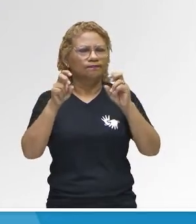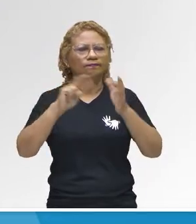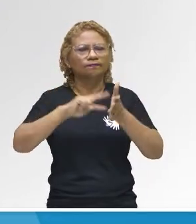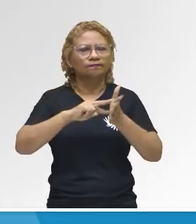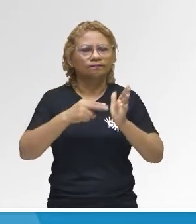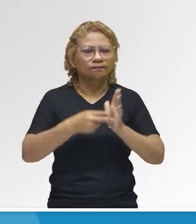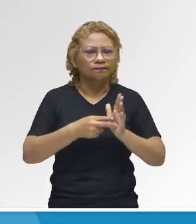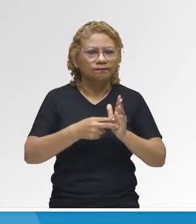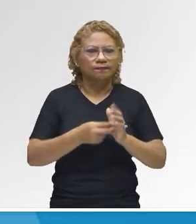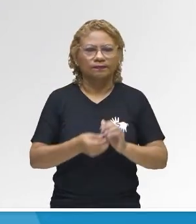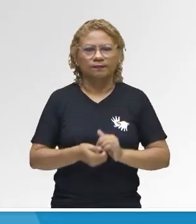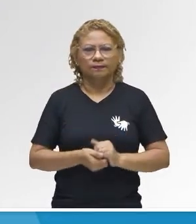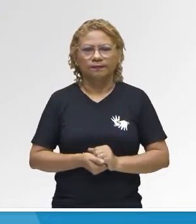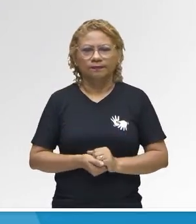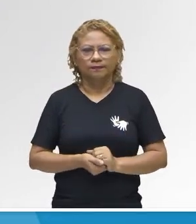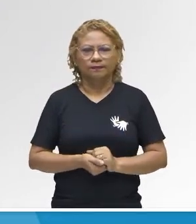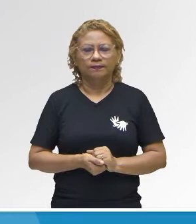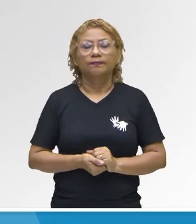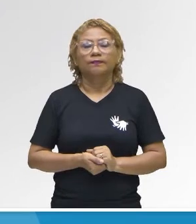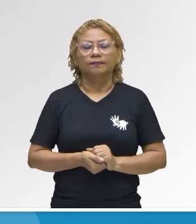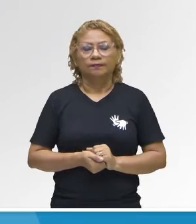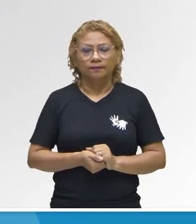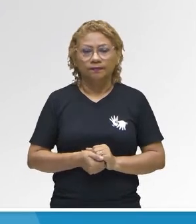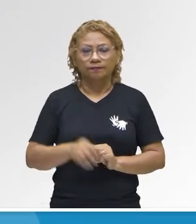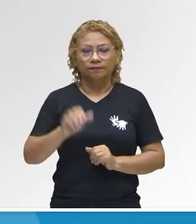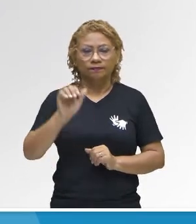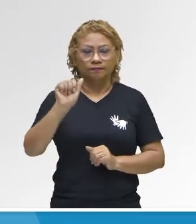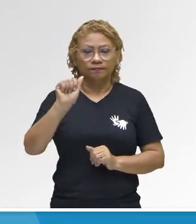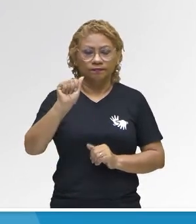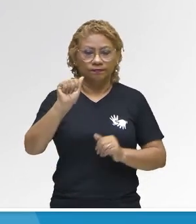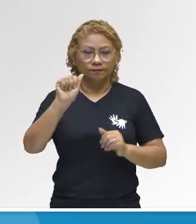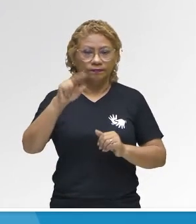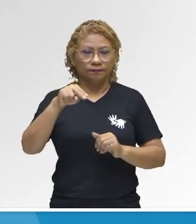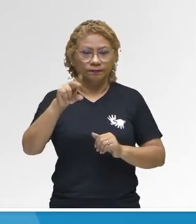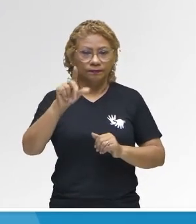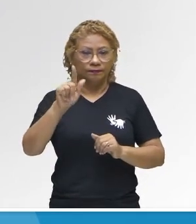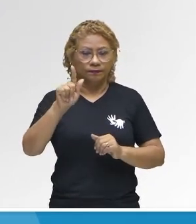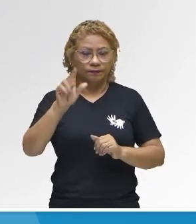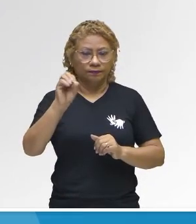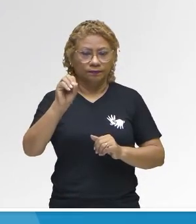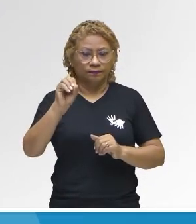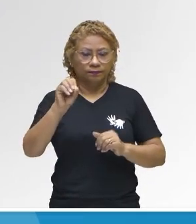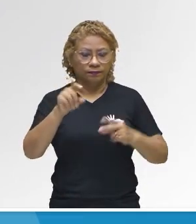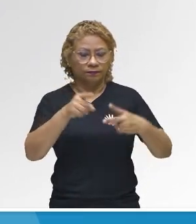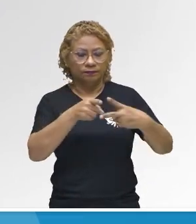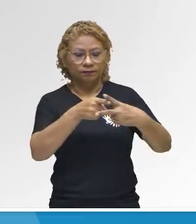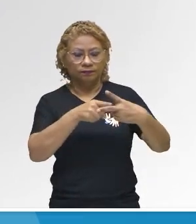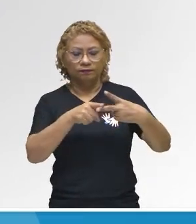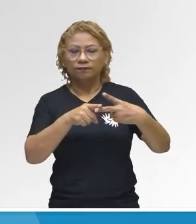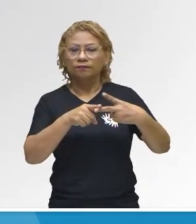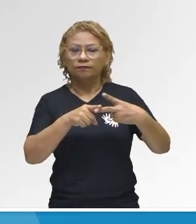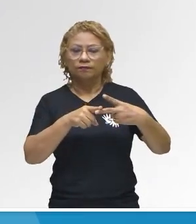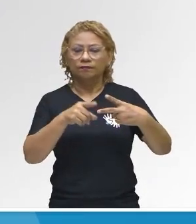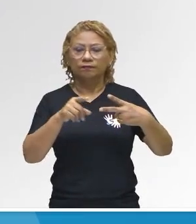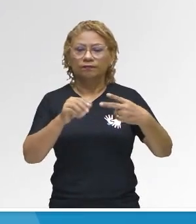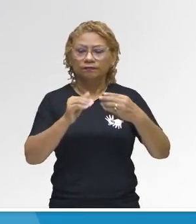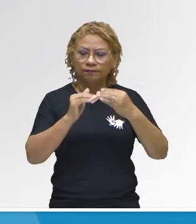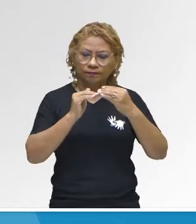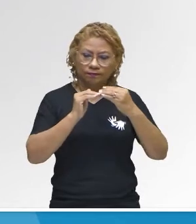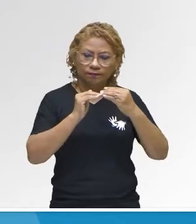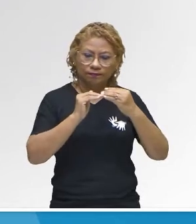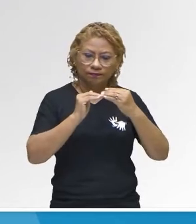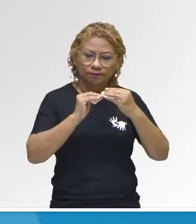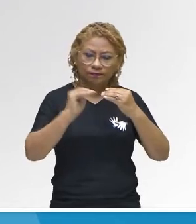significa um ângulo reto, ok? Então nós temos um ângulo de 90 graus. Toda vez que vocês ouvirem uma